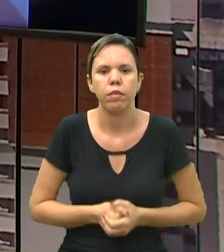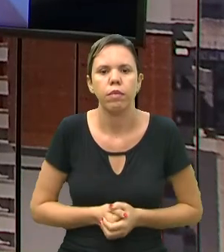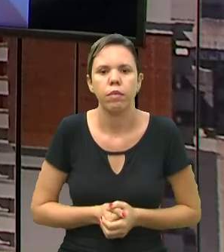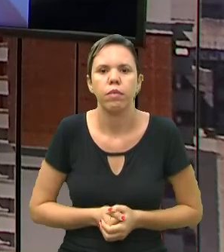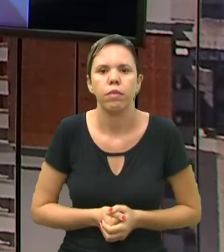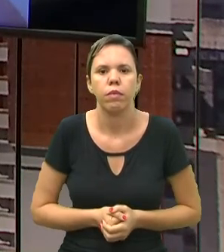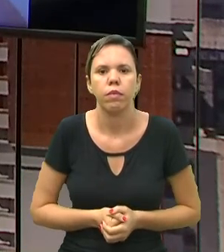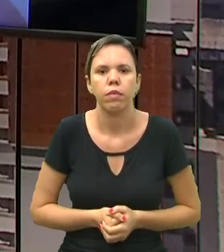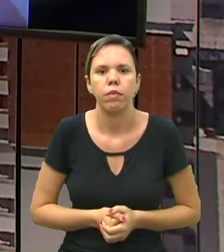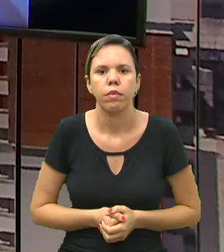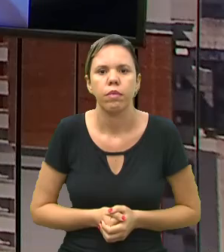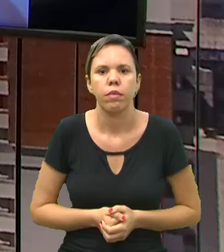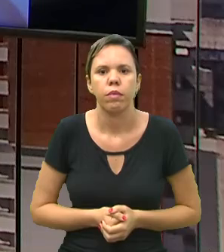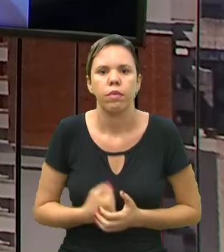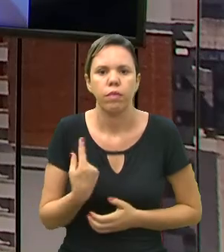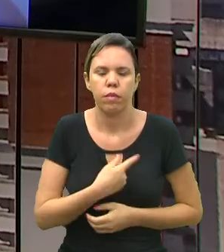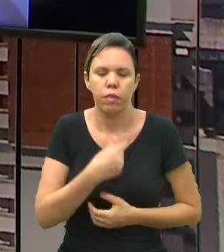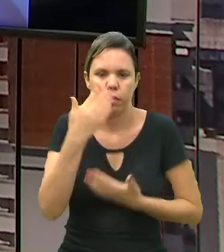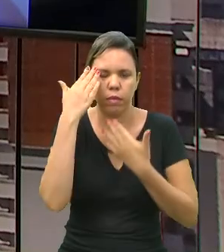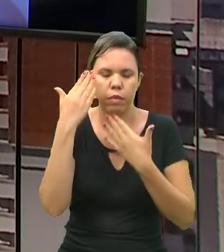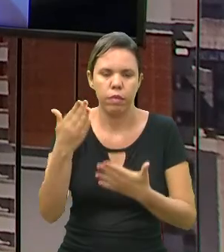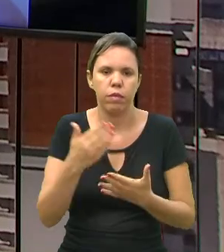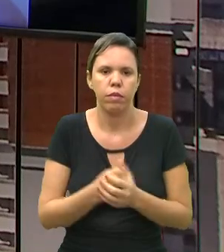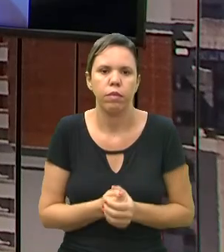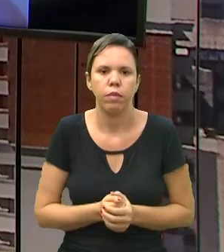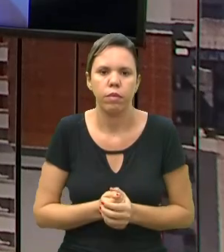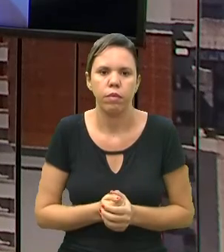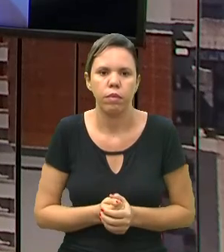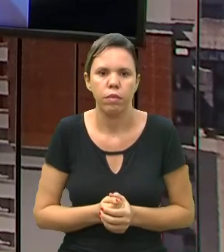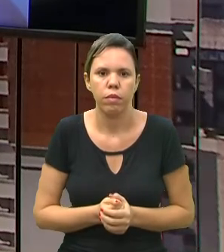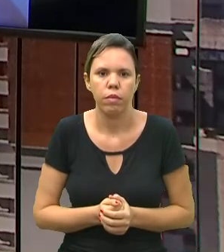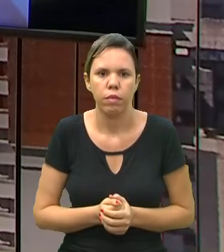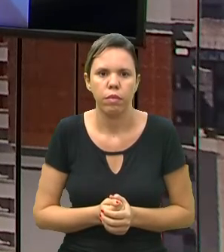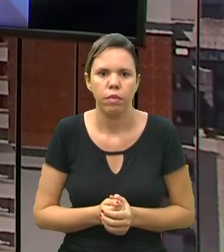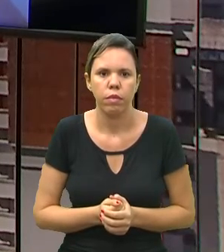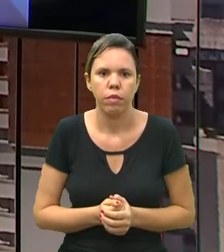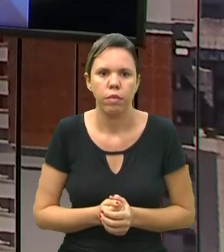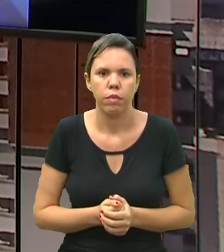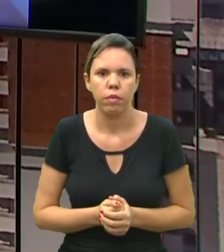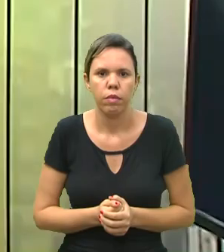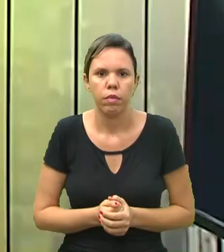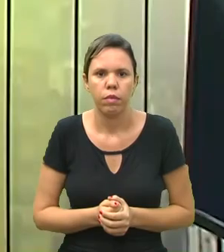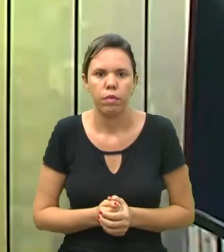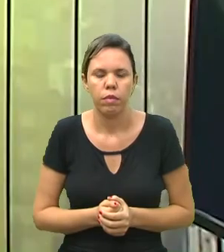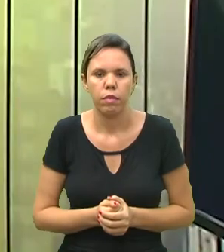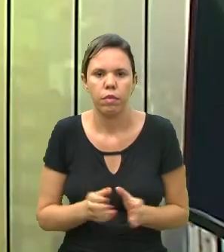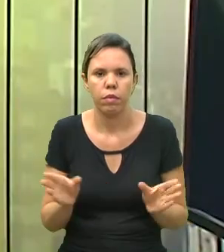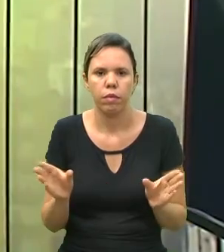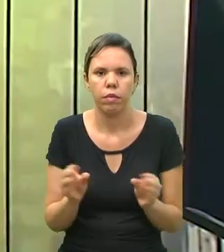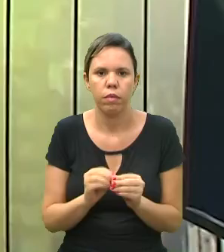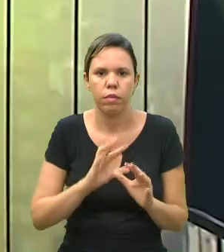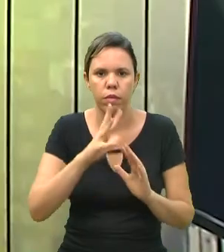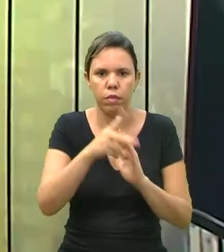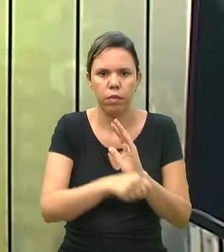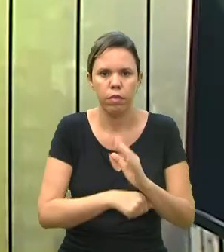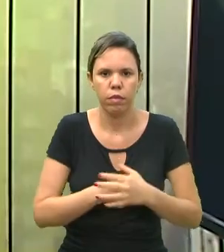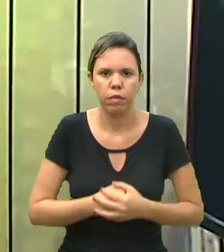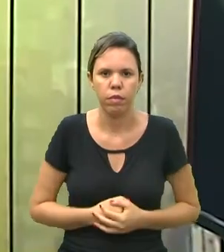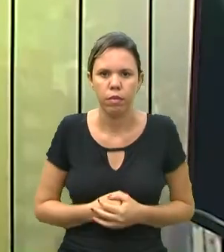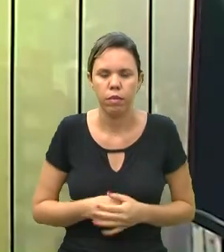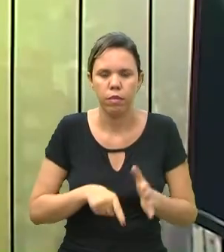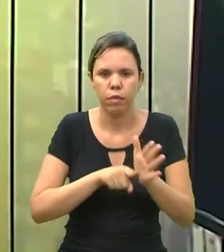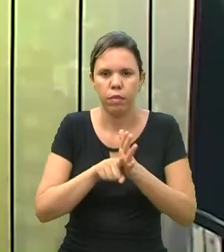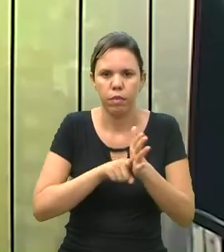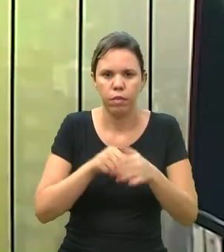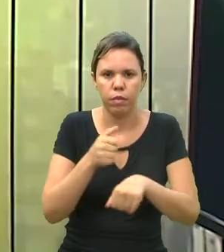viu? A gente é que agradece, Mariana, muito grato. Até mais. E para encerrar o Giro Ambiental, olha